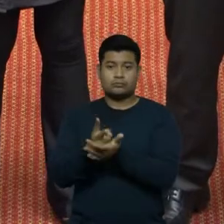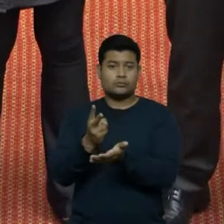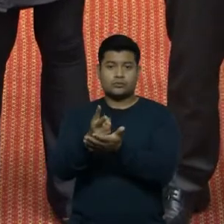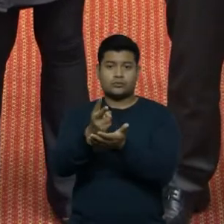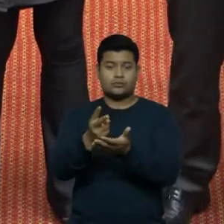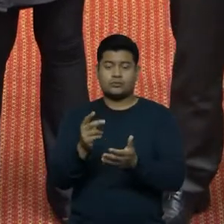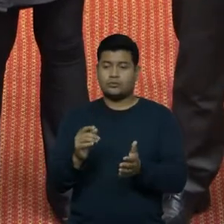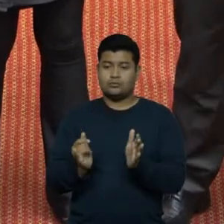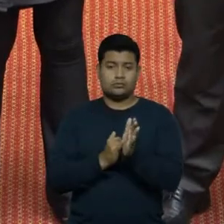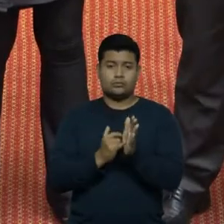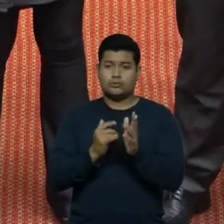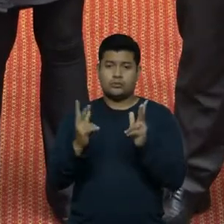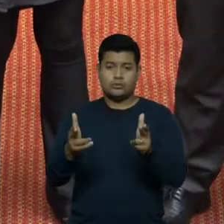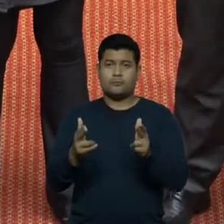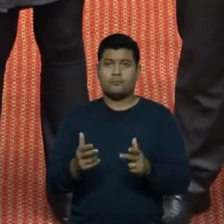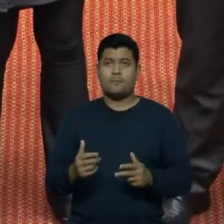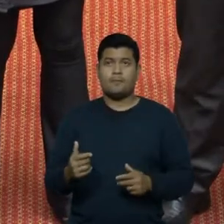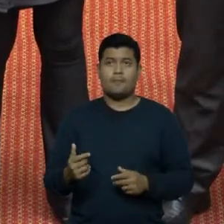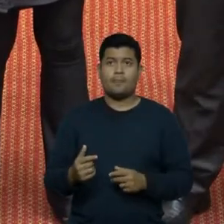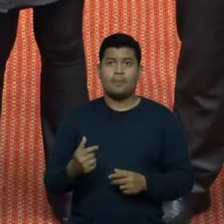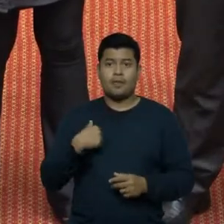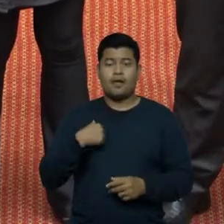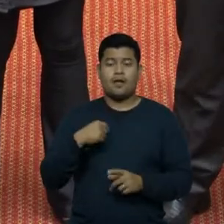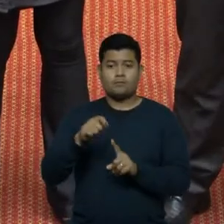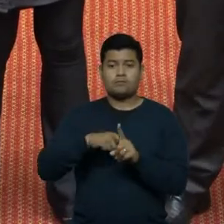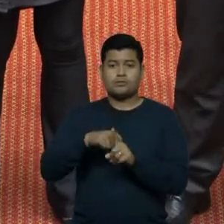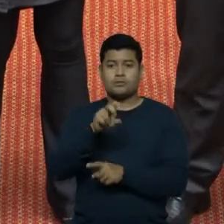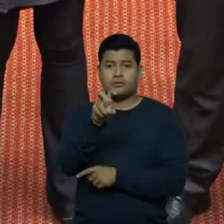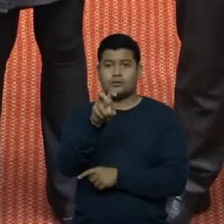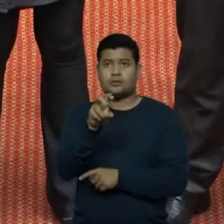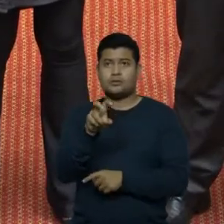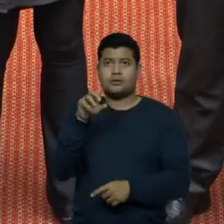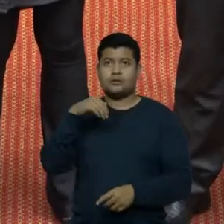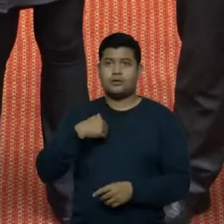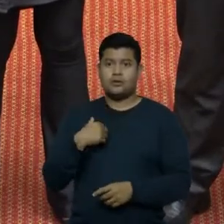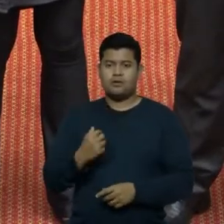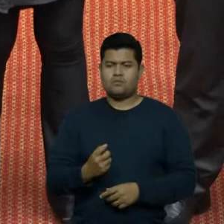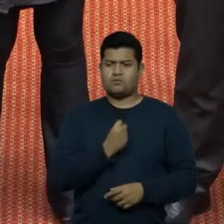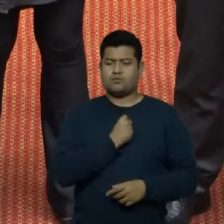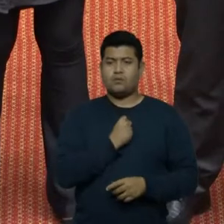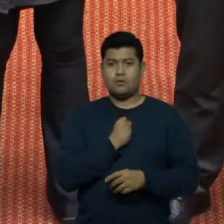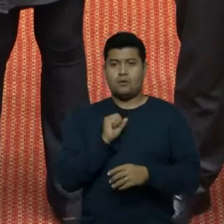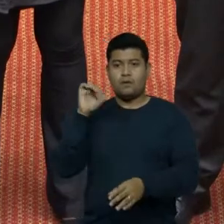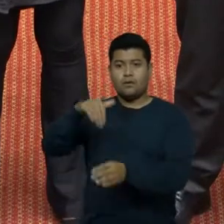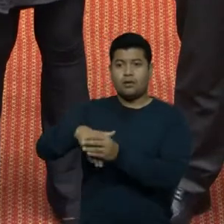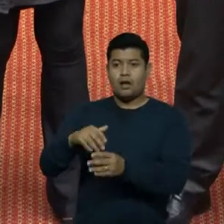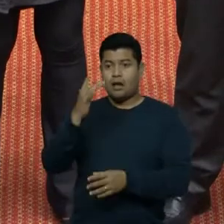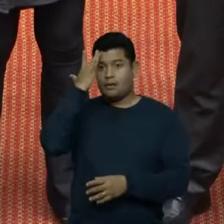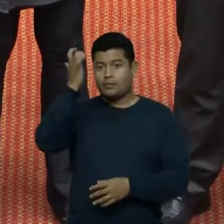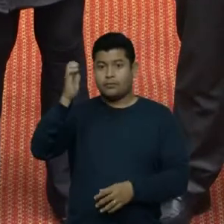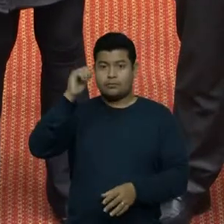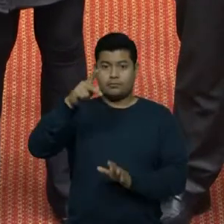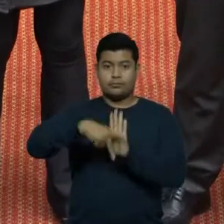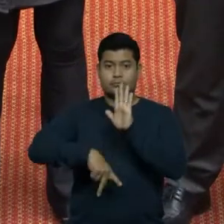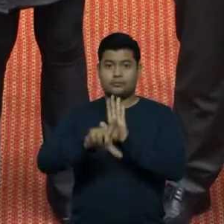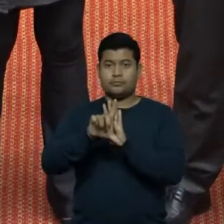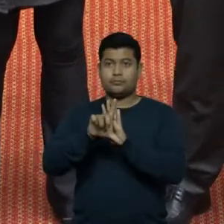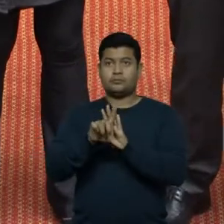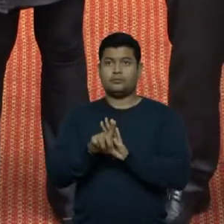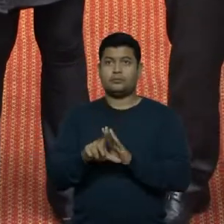presidente posso a cinco meses da eleição virado super-herói do Parlamento voltar amanhã um projeto de lei aqui